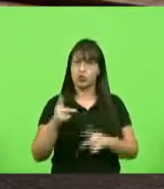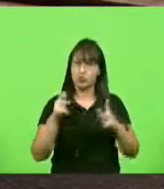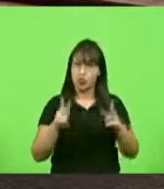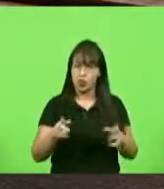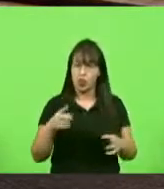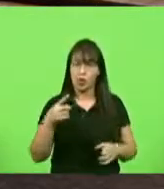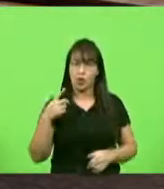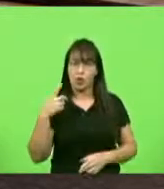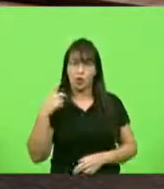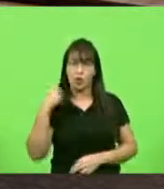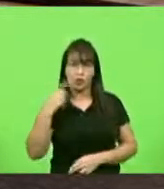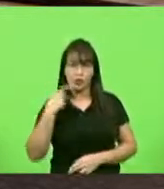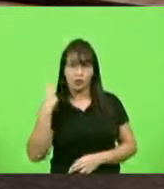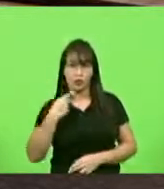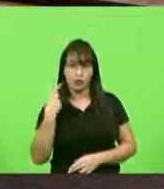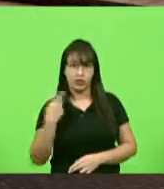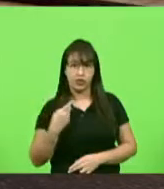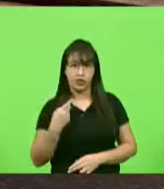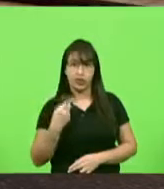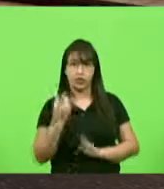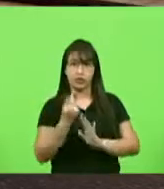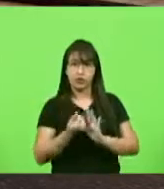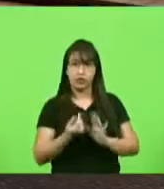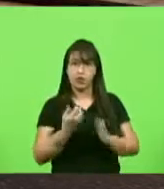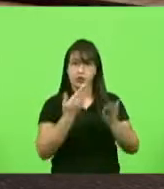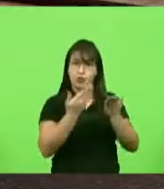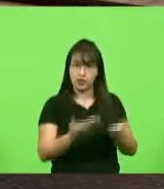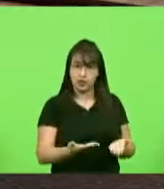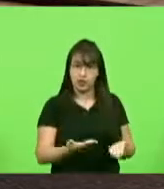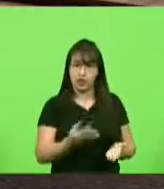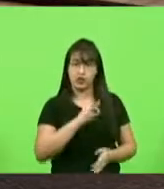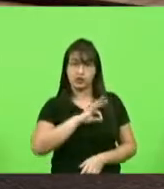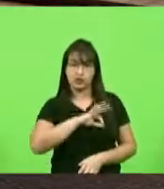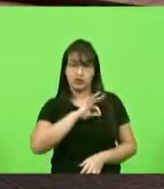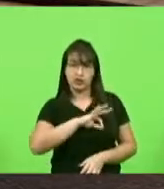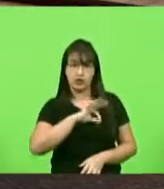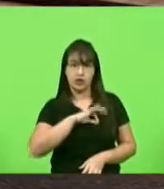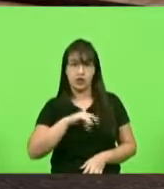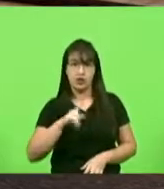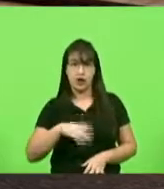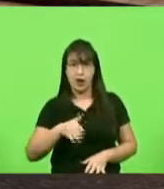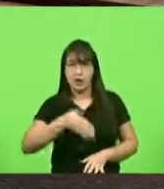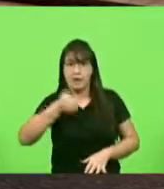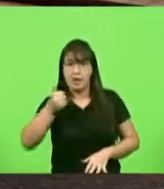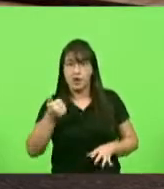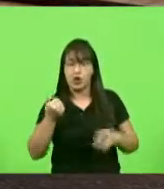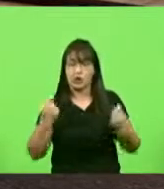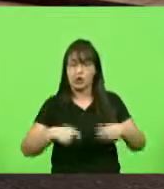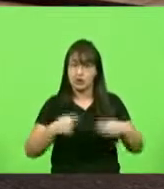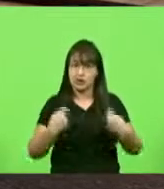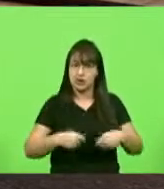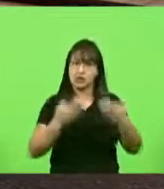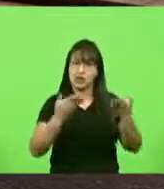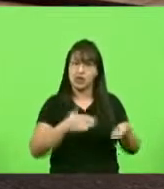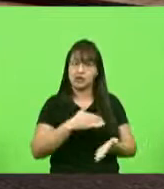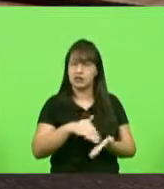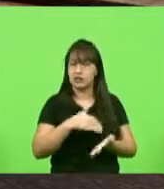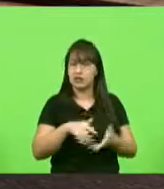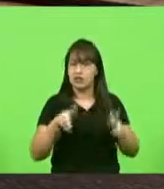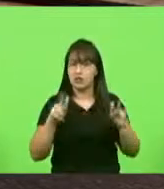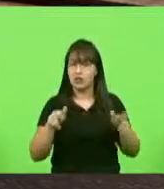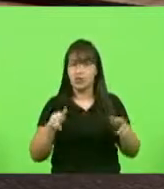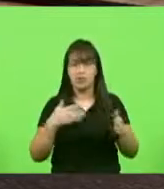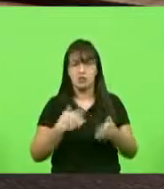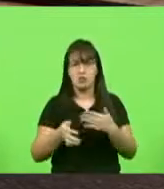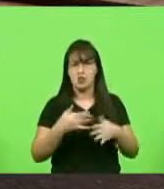é remunerado para ser o melhor parlamentar possível, o secretário da mesma forma e qualquer servidor da mesma forma.